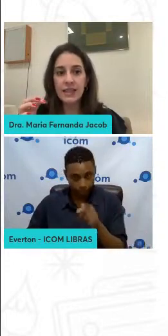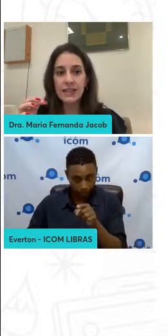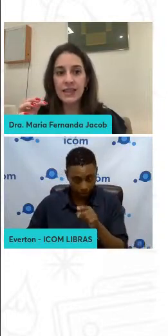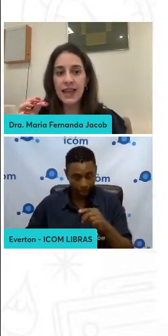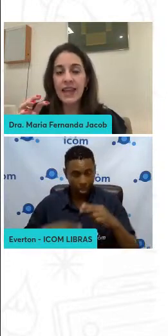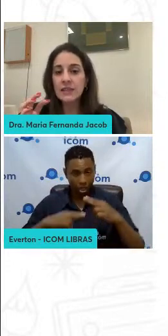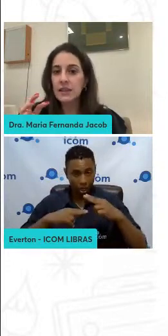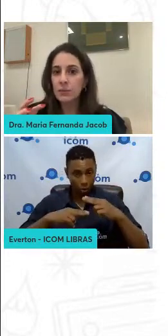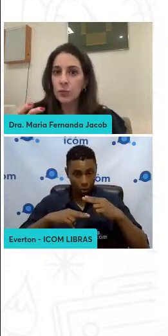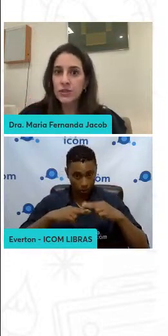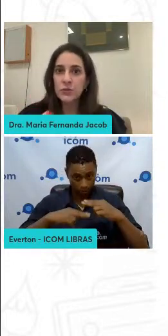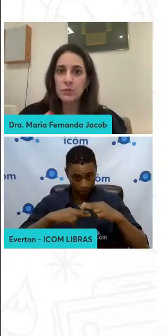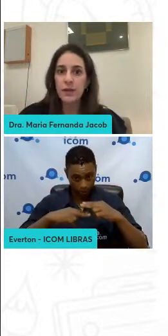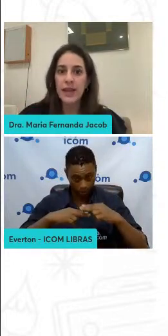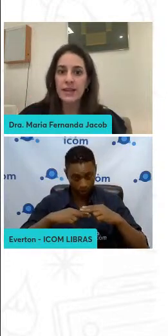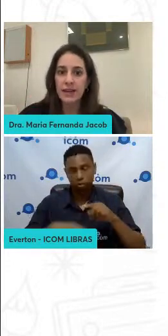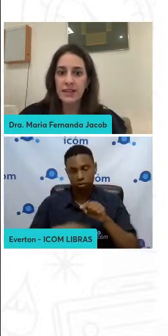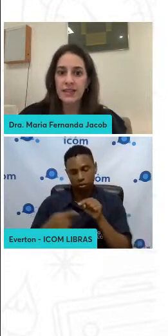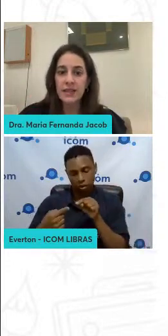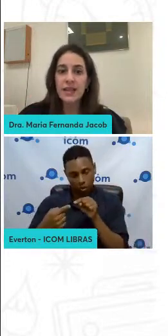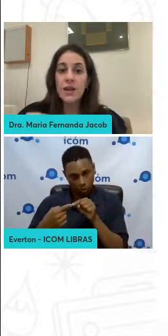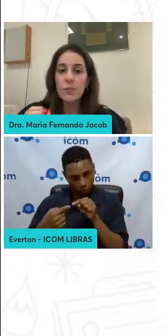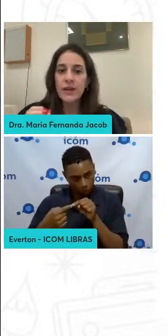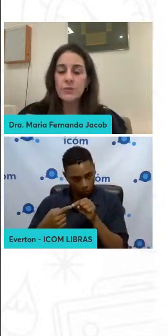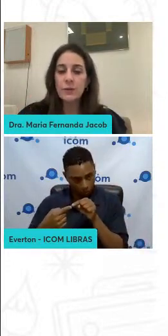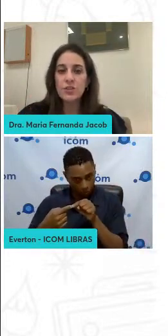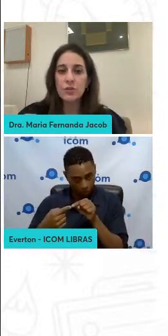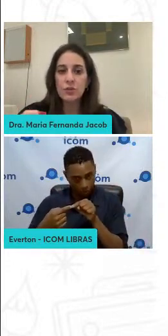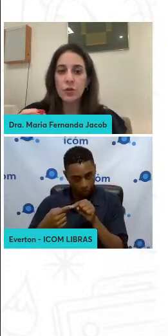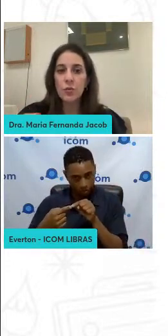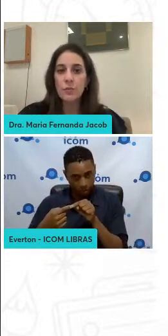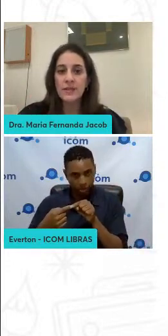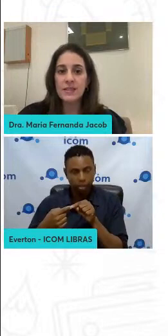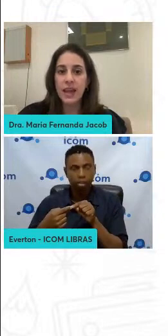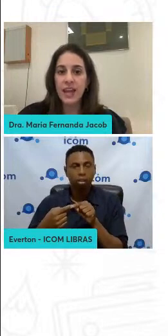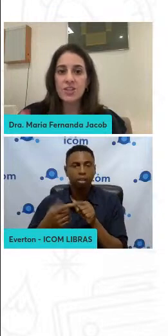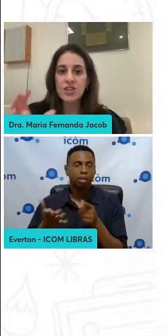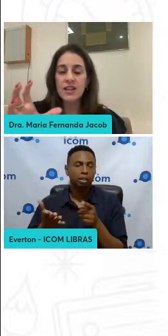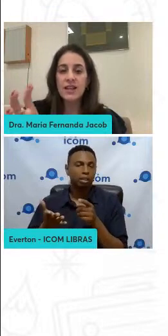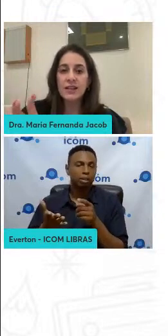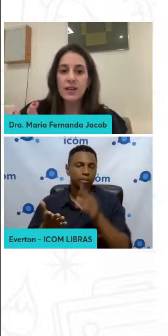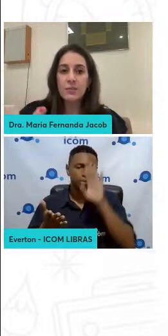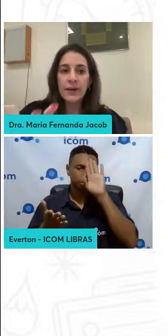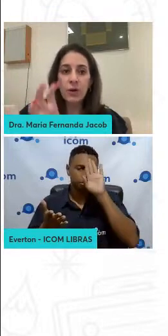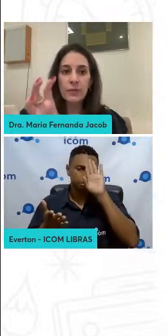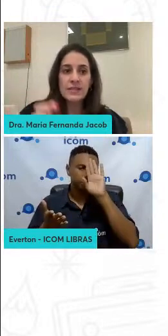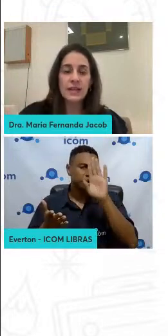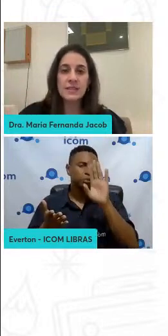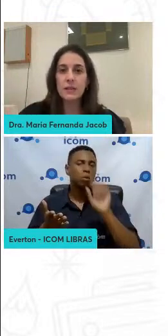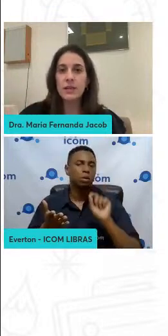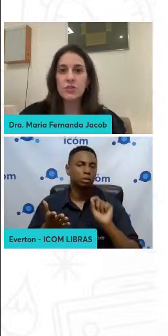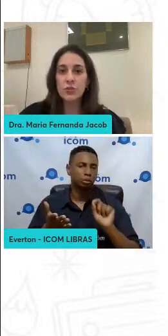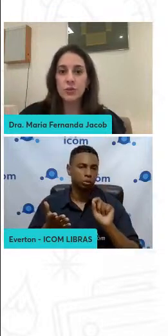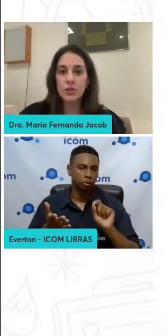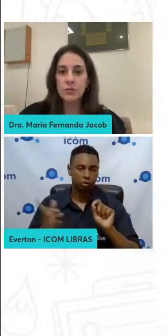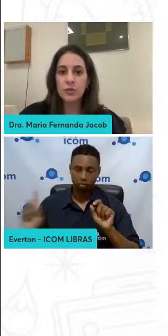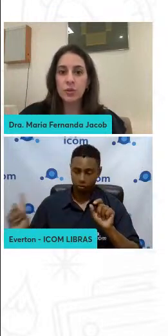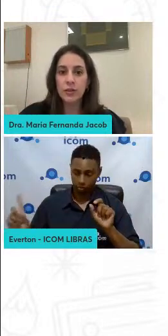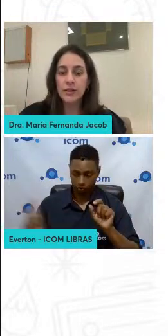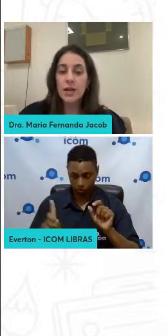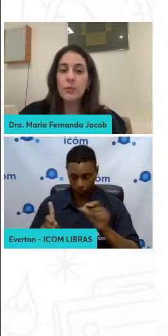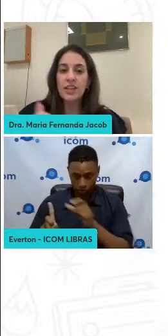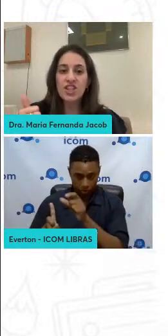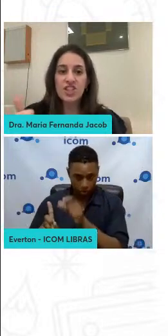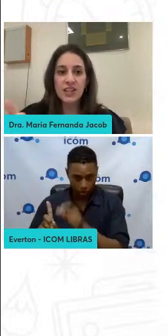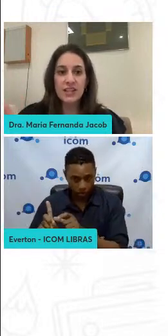ele entra muito bem aí, principalmente quando eu estou com um paciente, para começar esse trabalho de controle